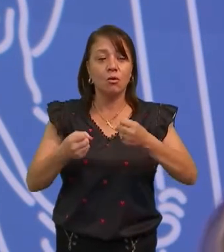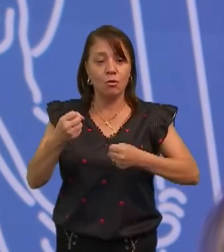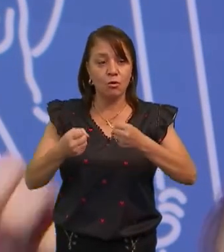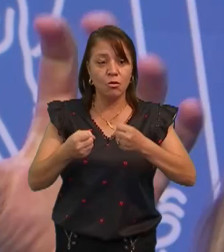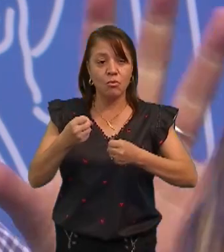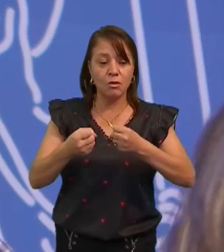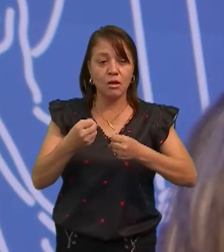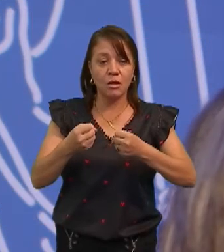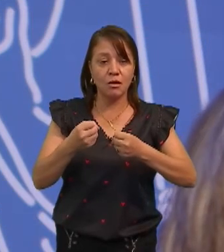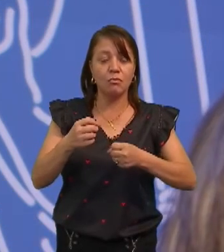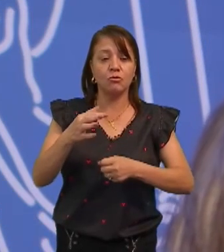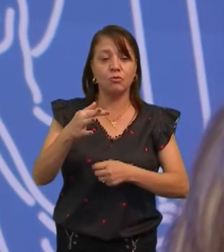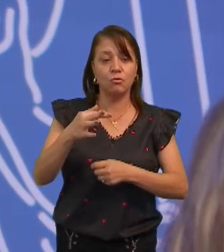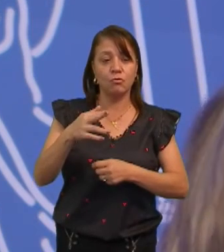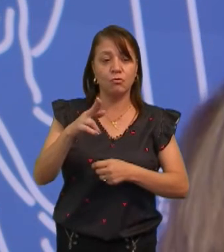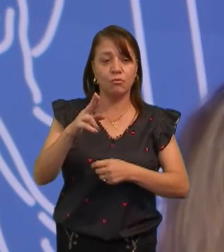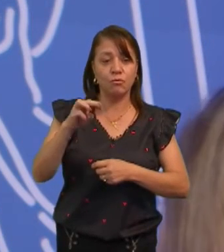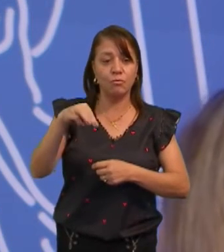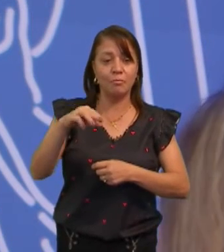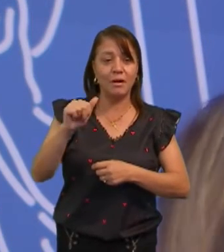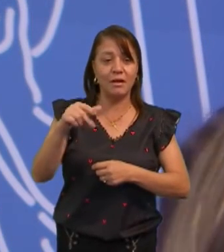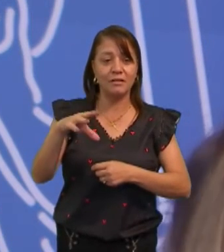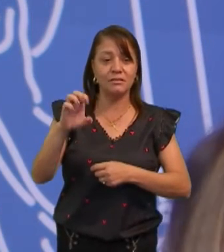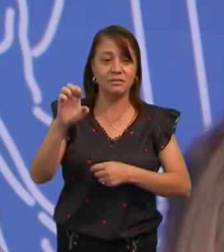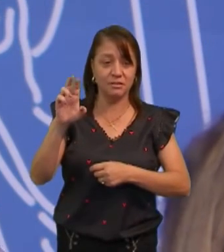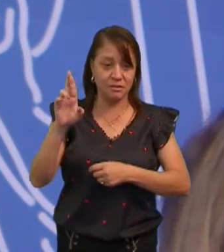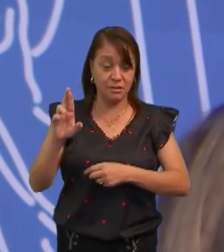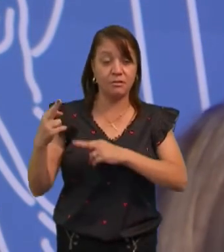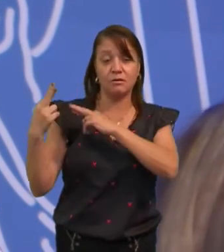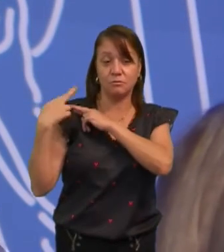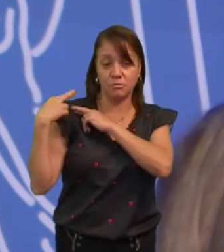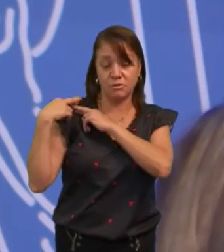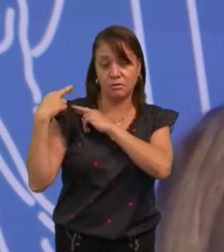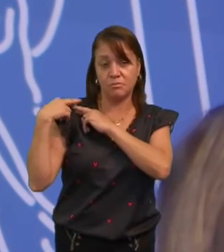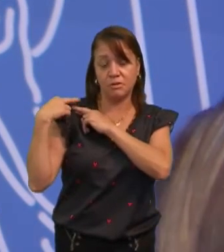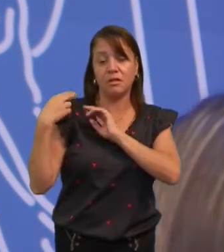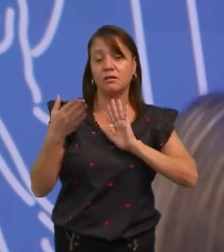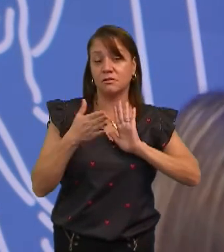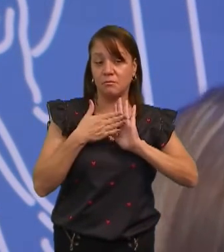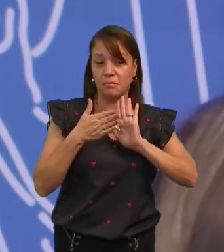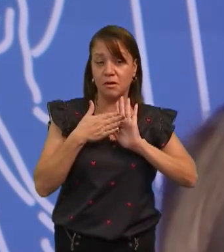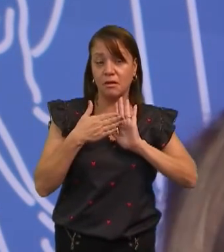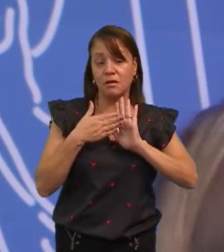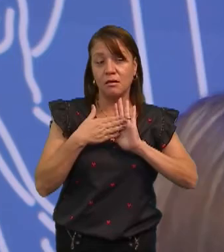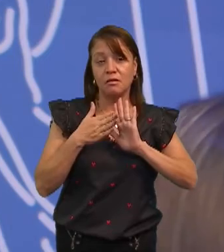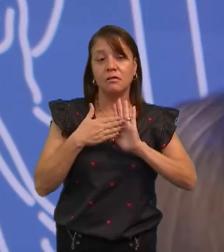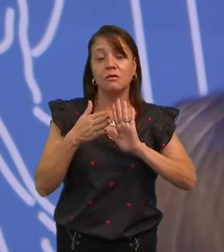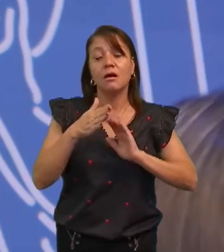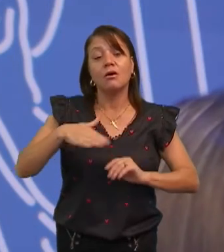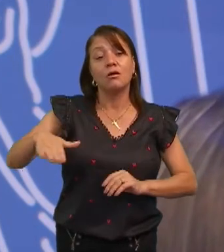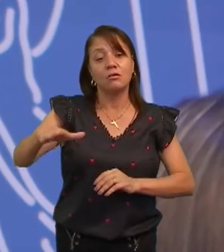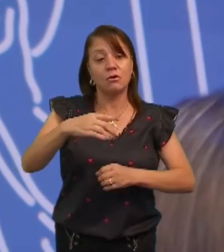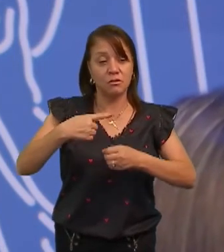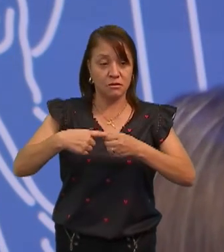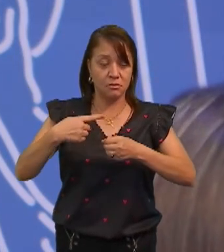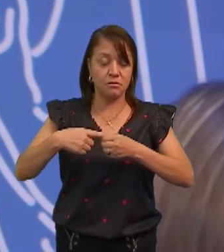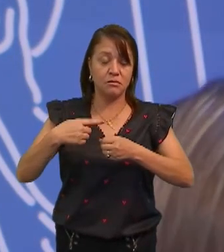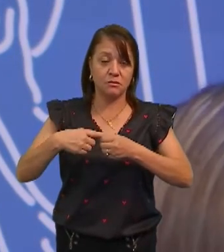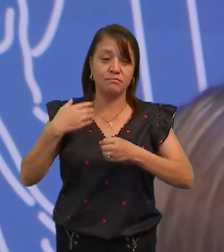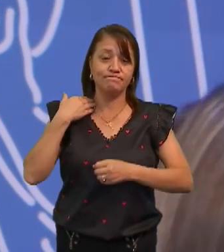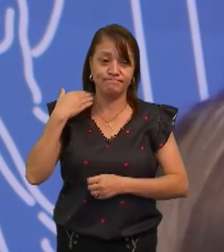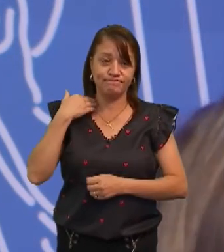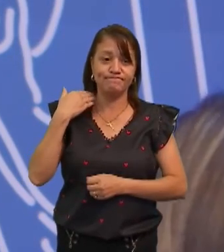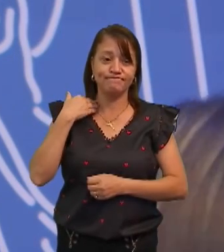comunicação entre Prefeitura Municipal e Governo do Estado de Minas Gerais Então essa falta de interlocução deixa o nosso município eh eh